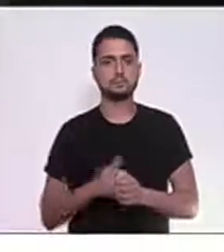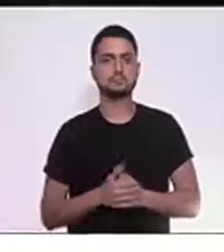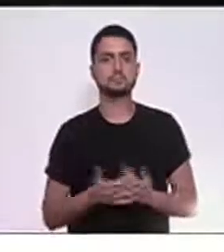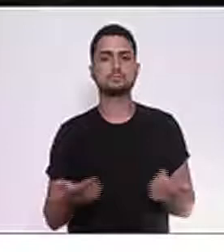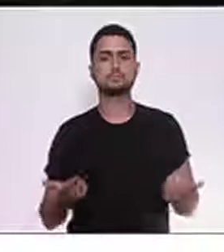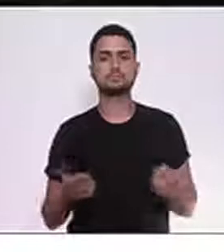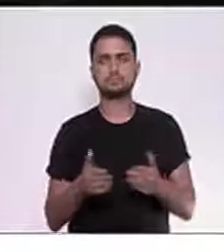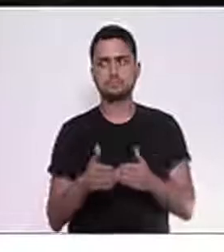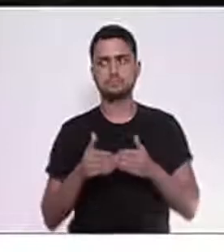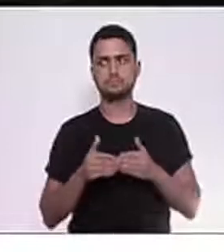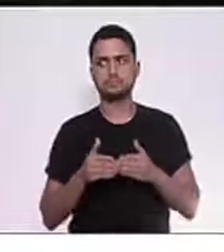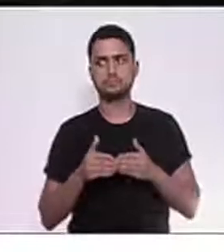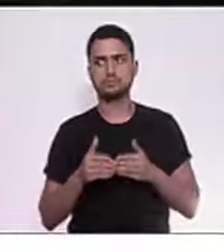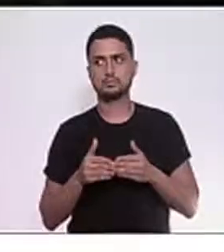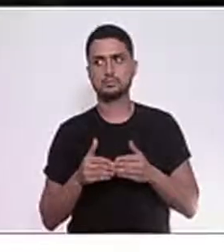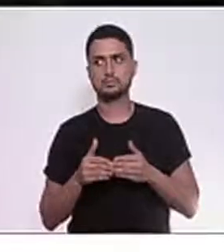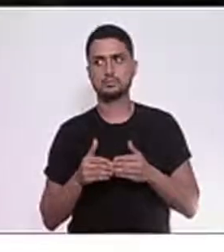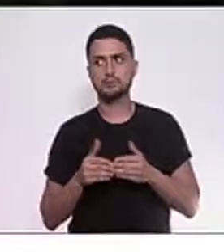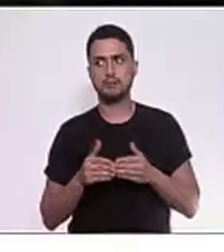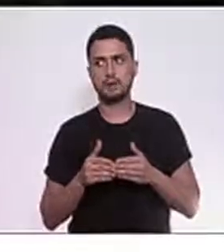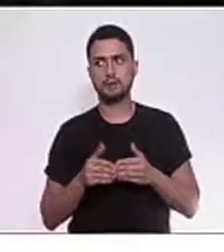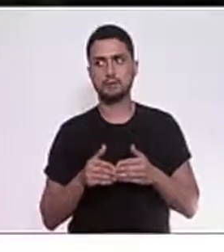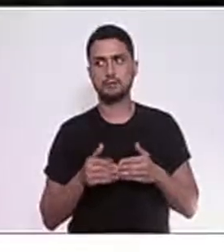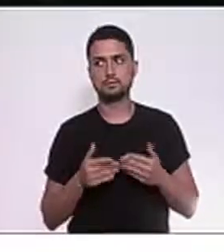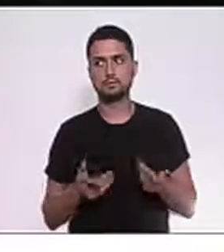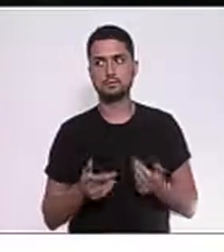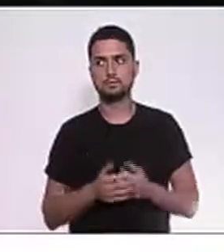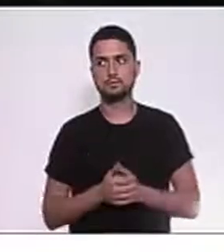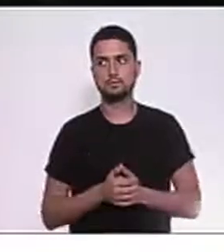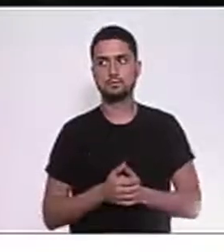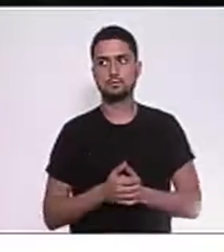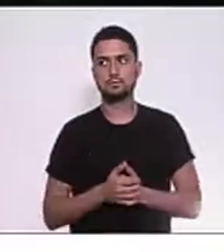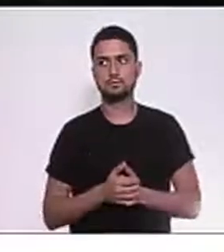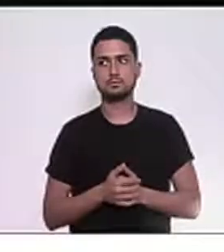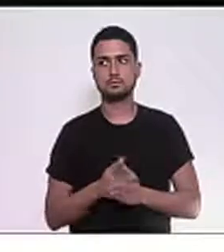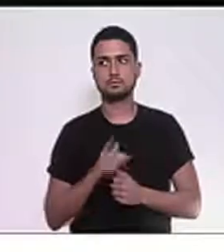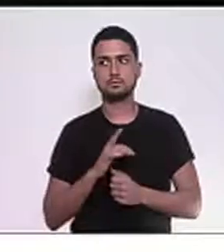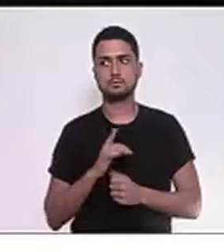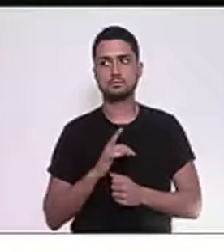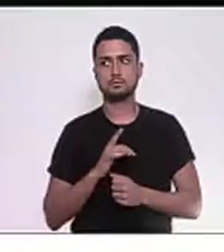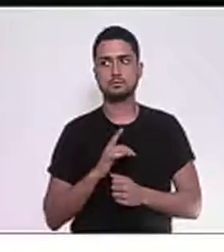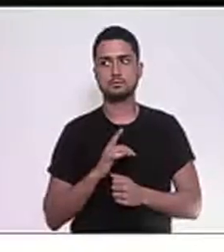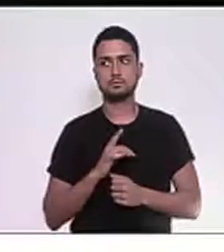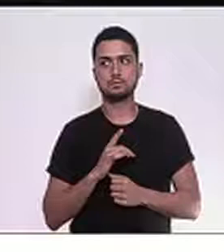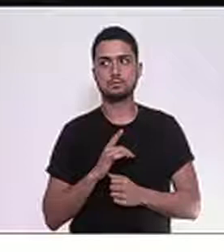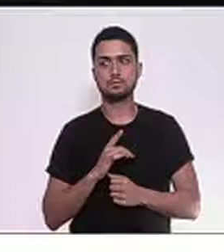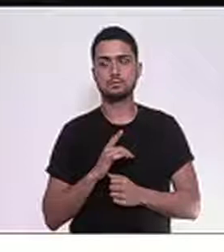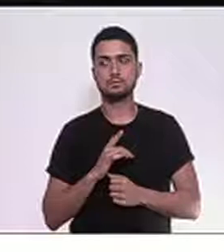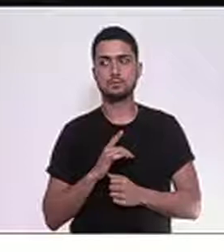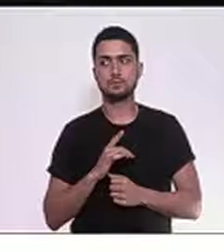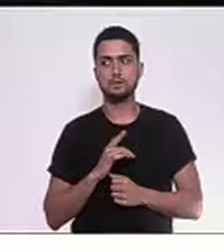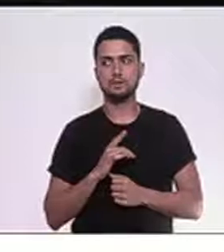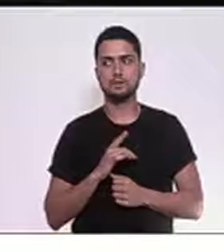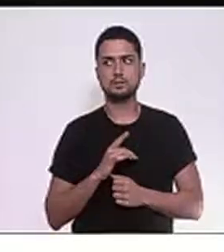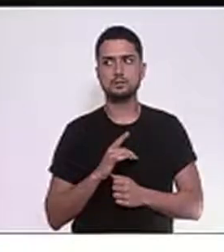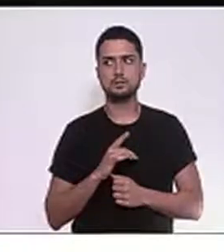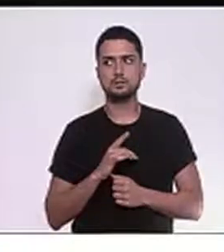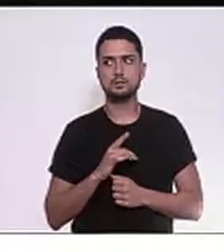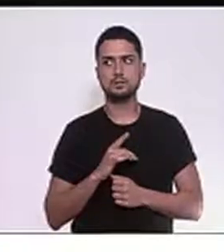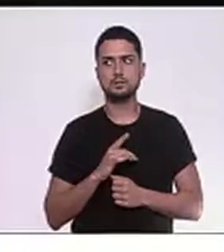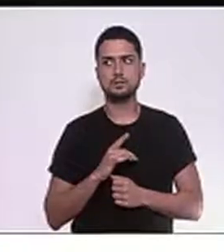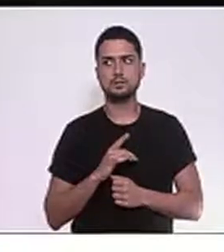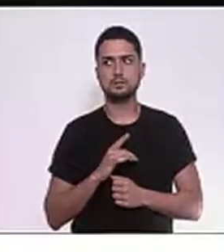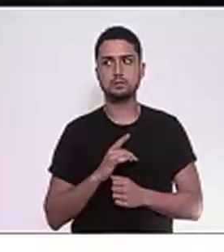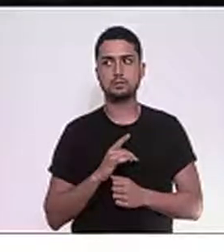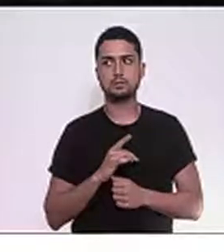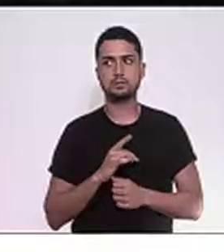será que tem como nós tratarmos aqui dentro da casa, trazermos a matéria com relação ao ICMS nos